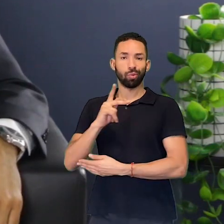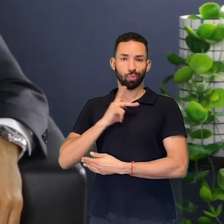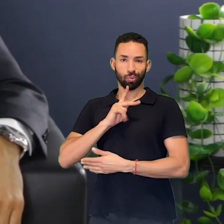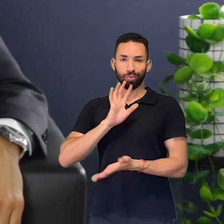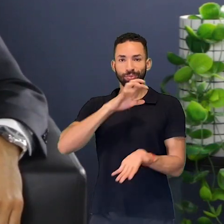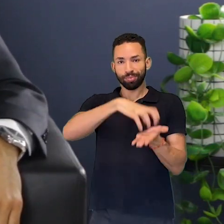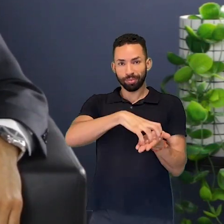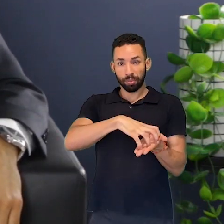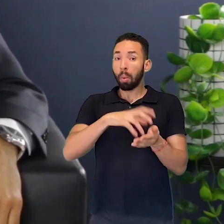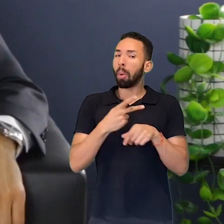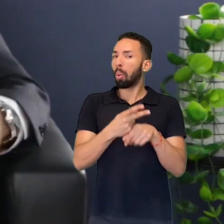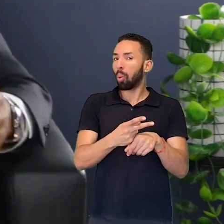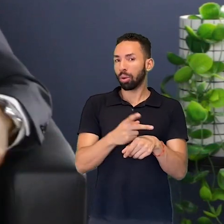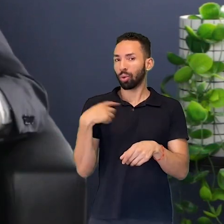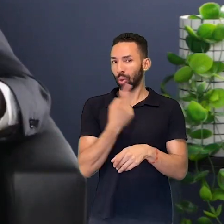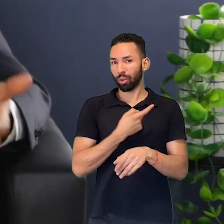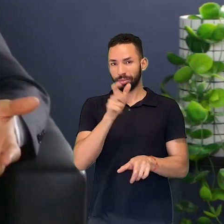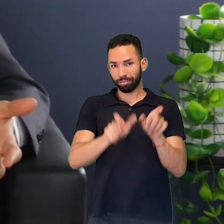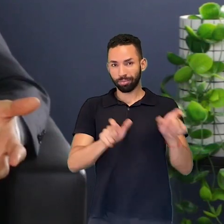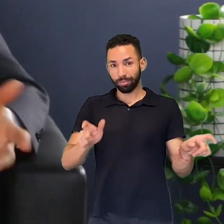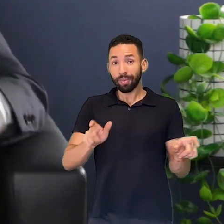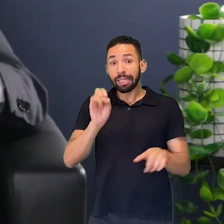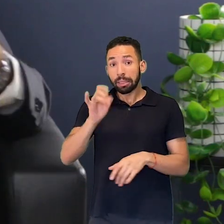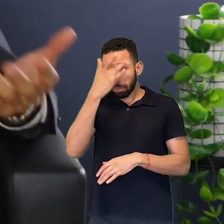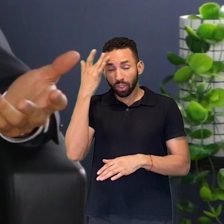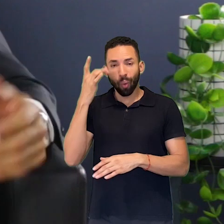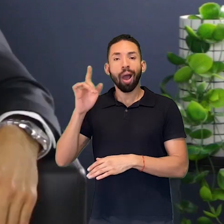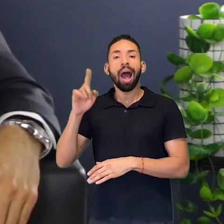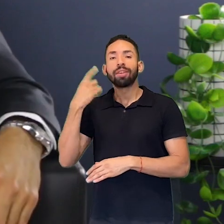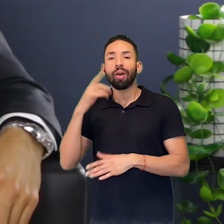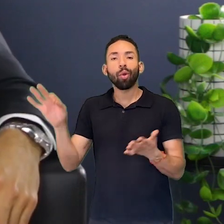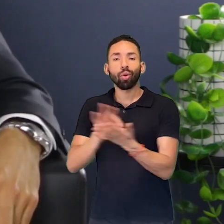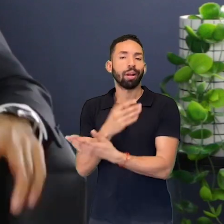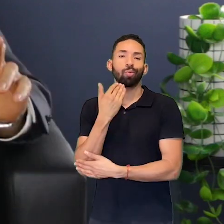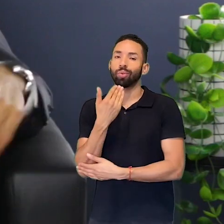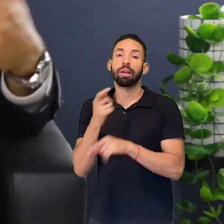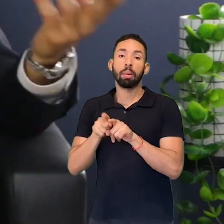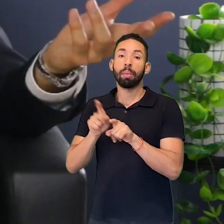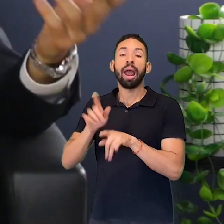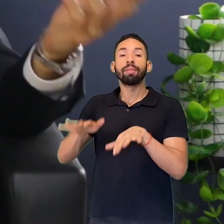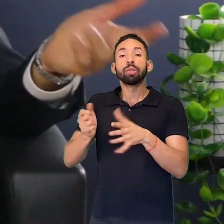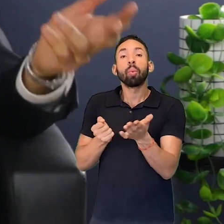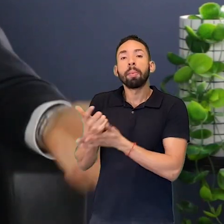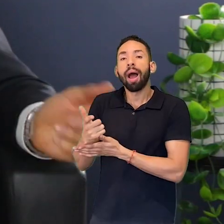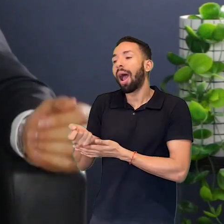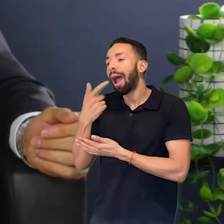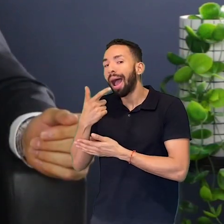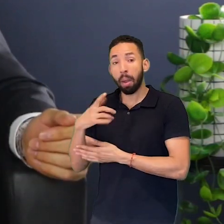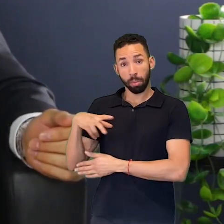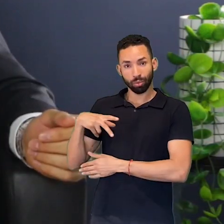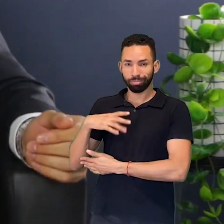à Defensoria Pública, procura, no caso dos nossos assistidos, que não têm condições nem de contratar advogado e nem de comprar esse